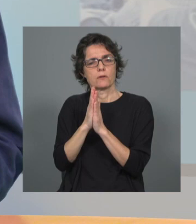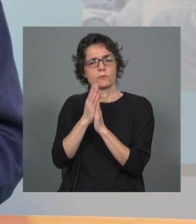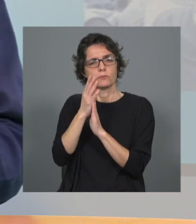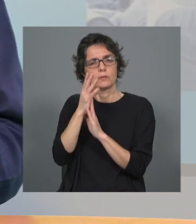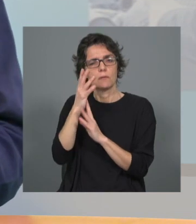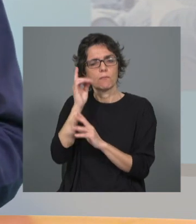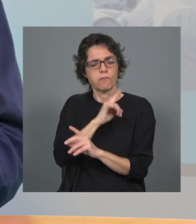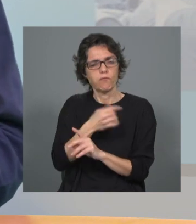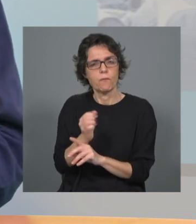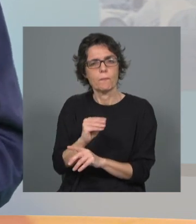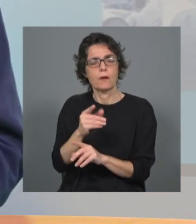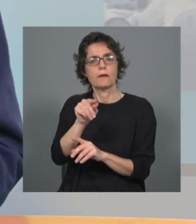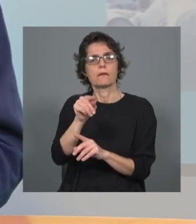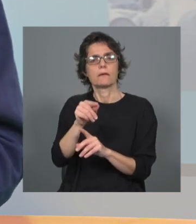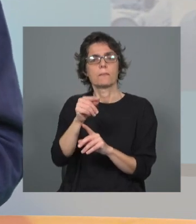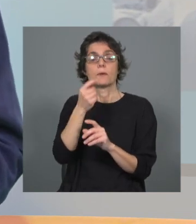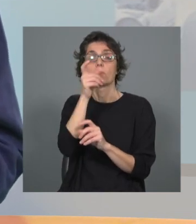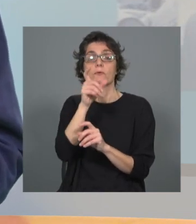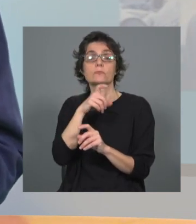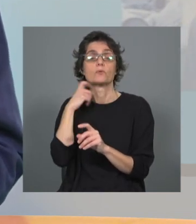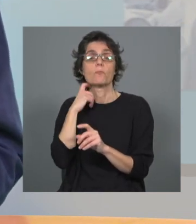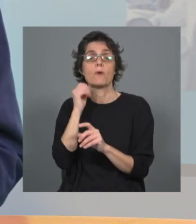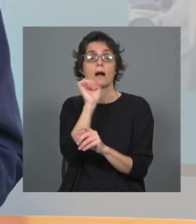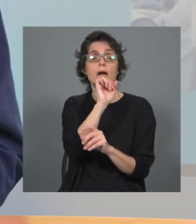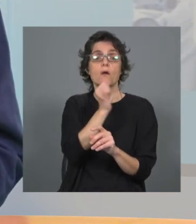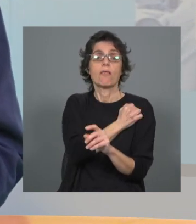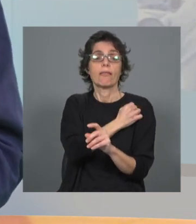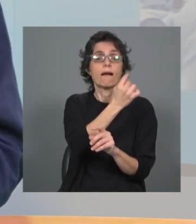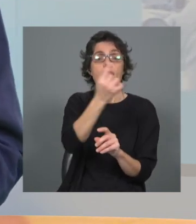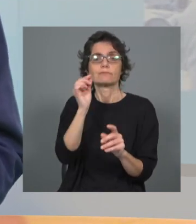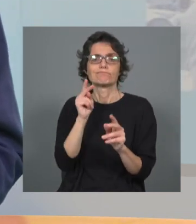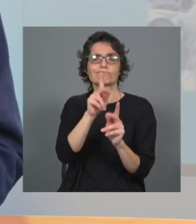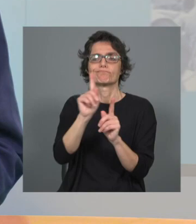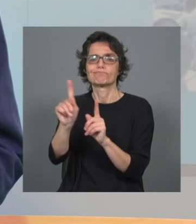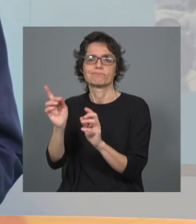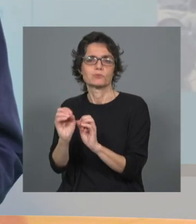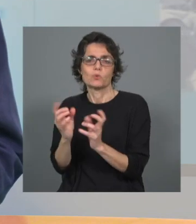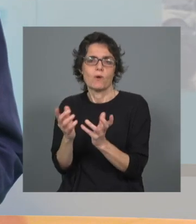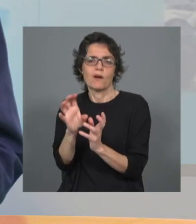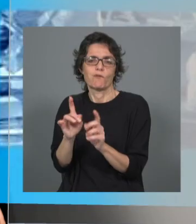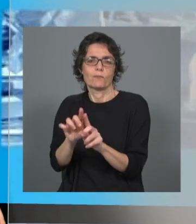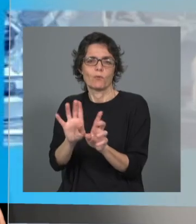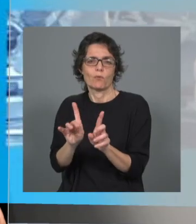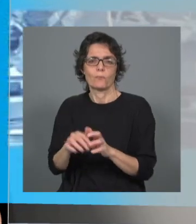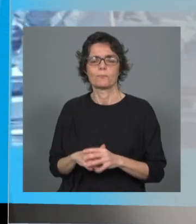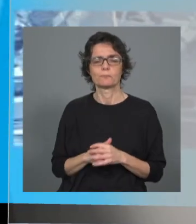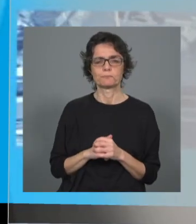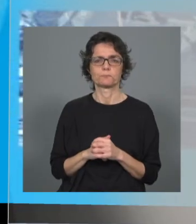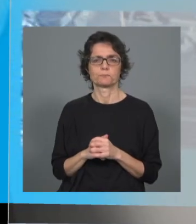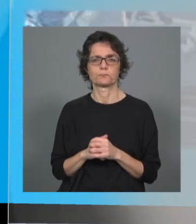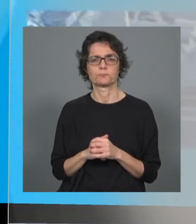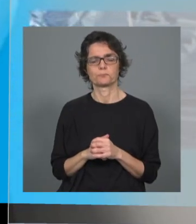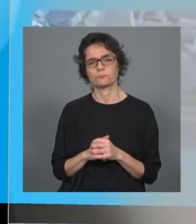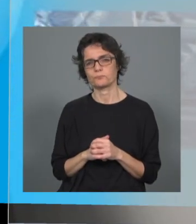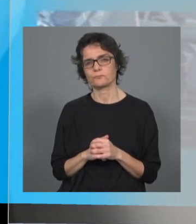compasso, a visita do parco às casas, também não se vai realizar, pelo menos não da mesma forma. Claro. É uma